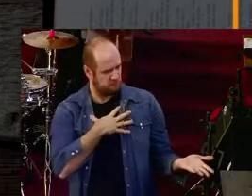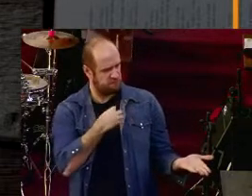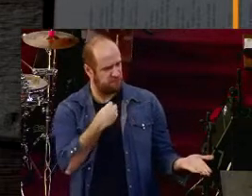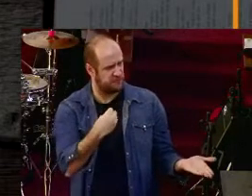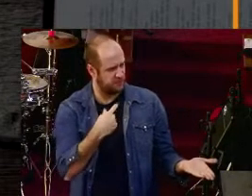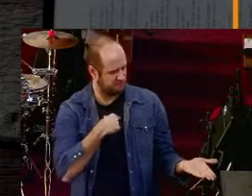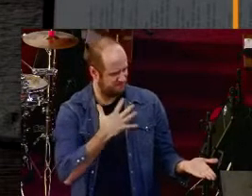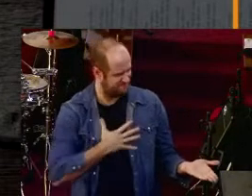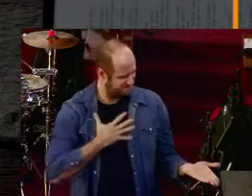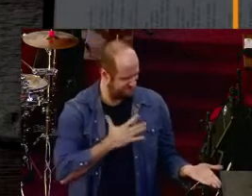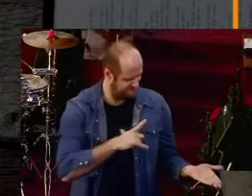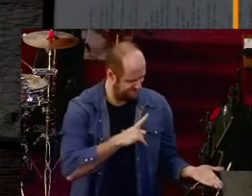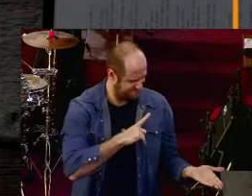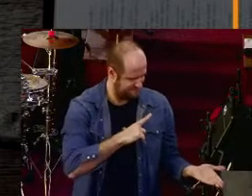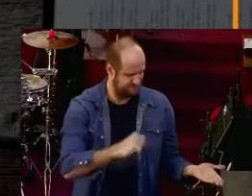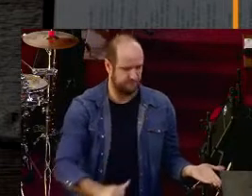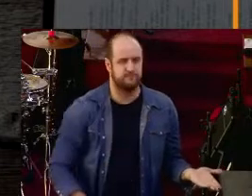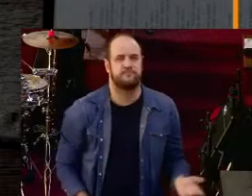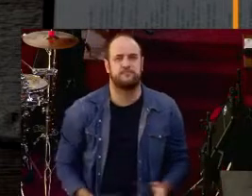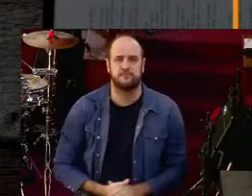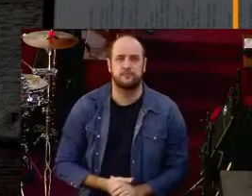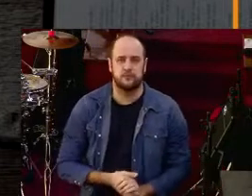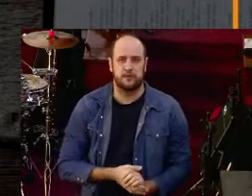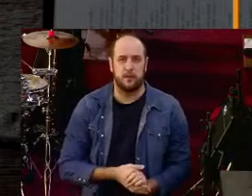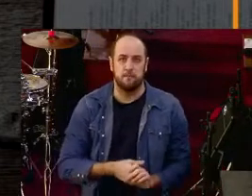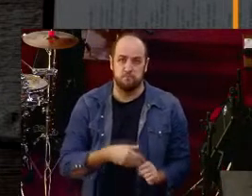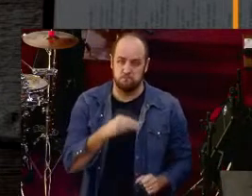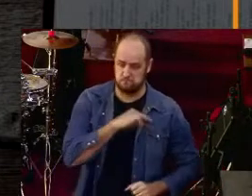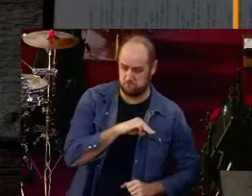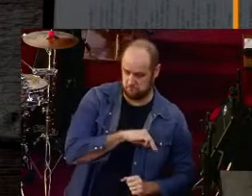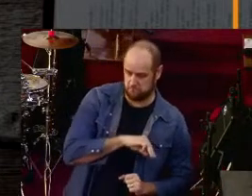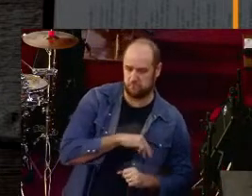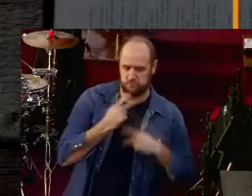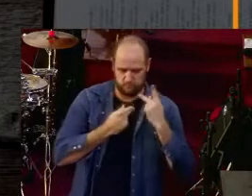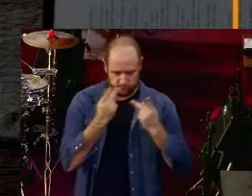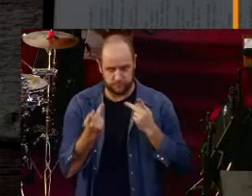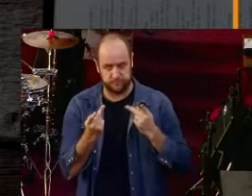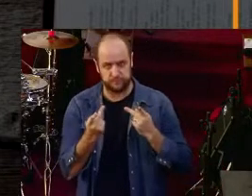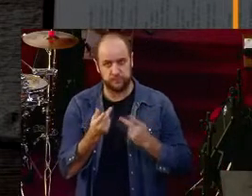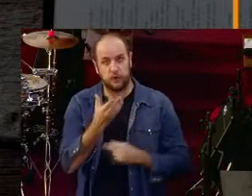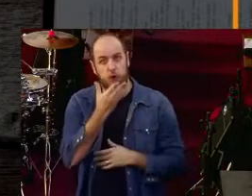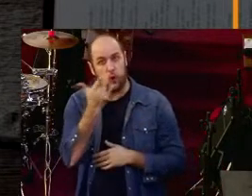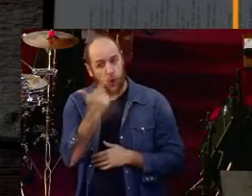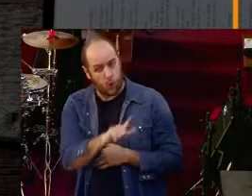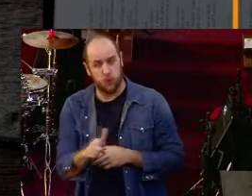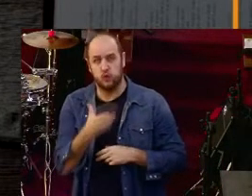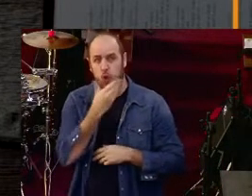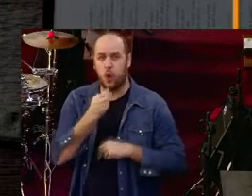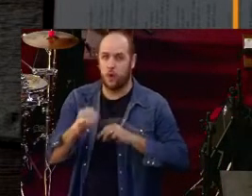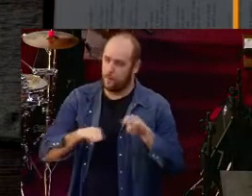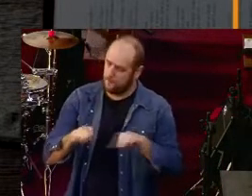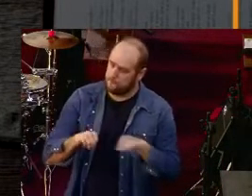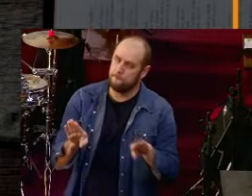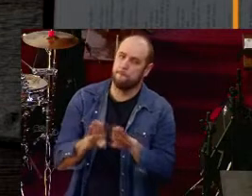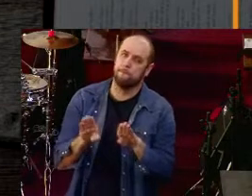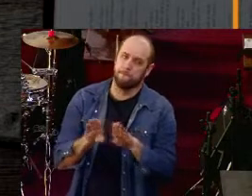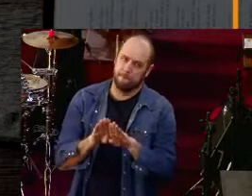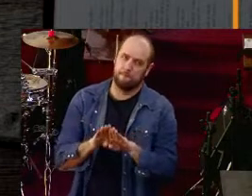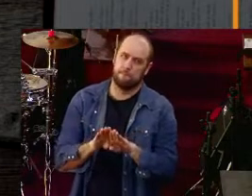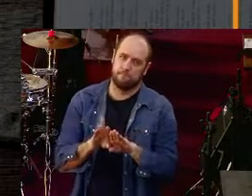me comprazo. Então Mateus narra o batismo de Jesus, Marcos também narra o batismo de